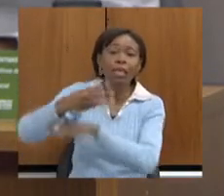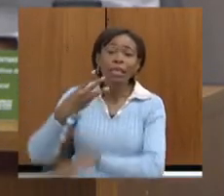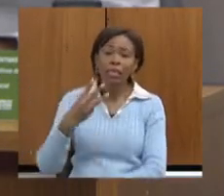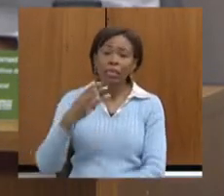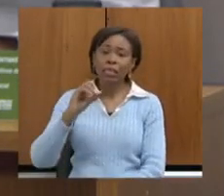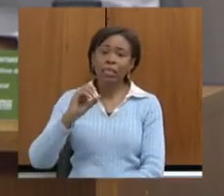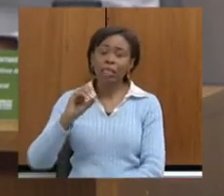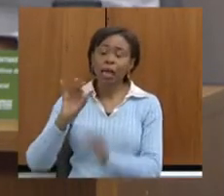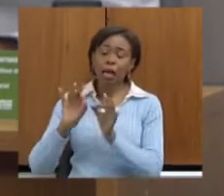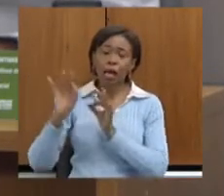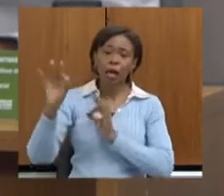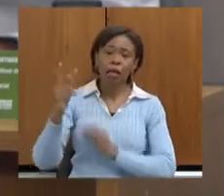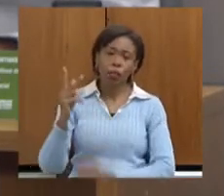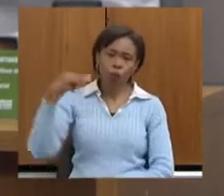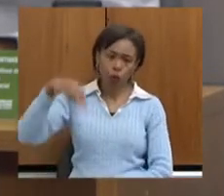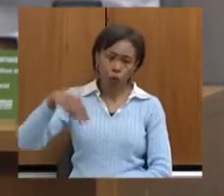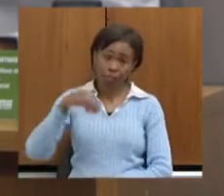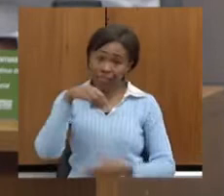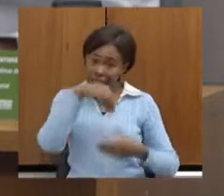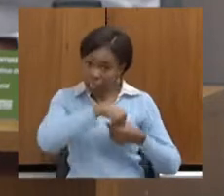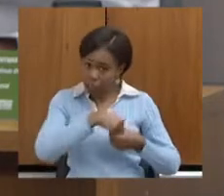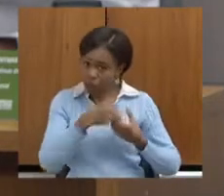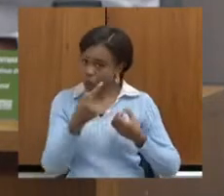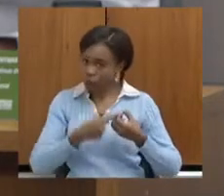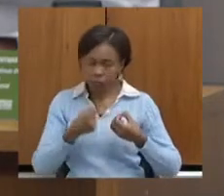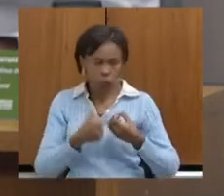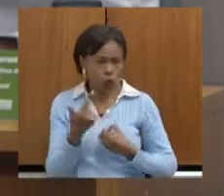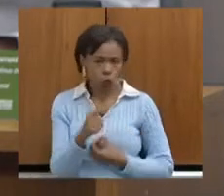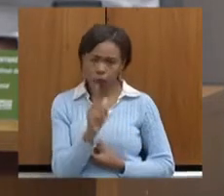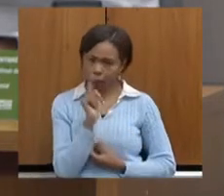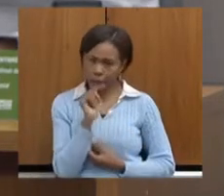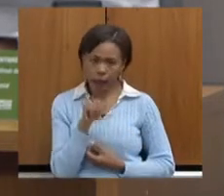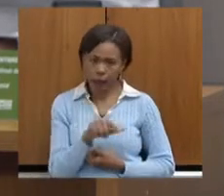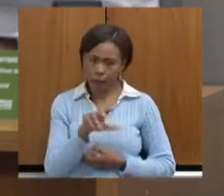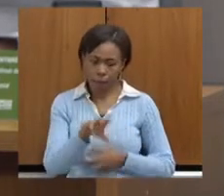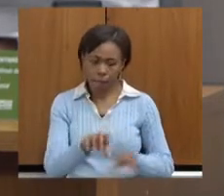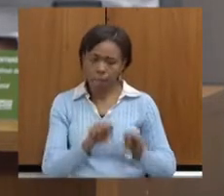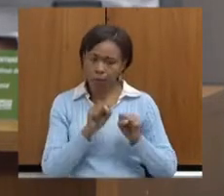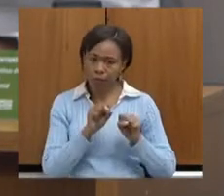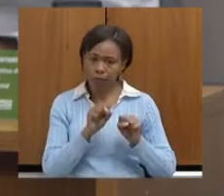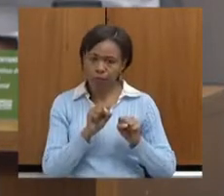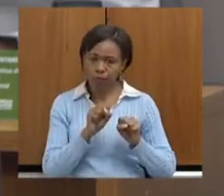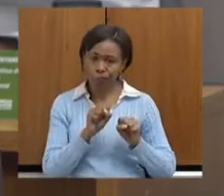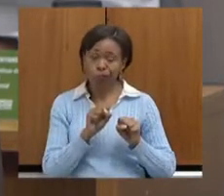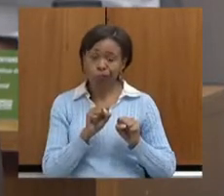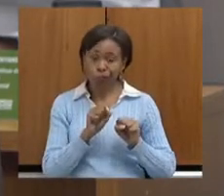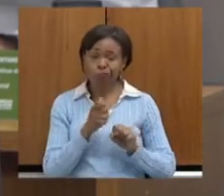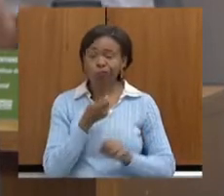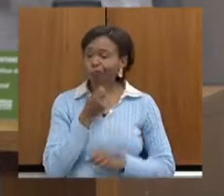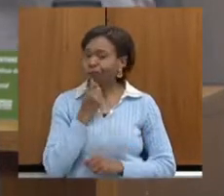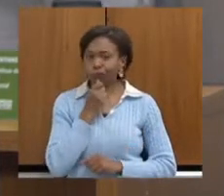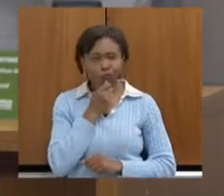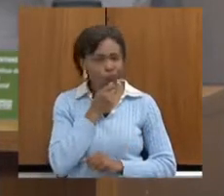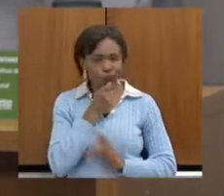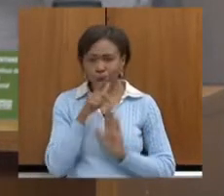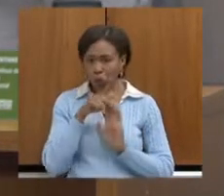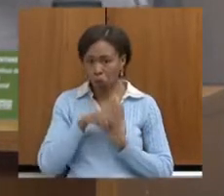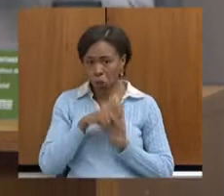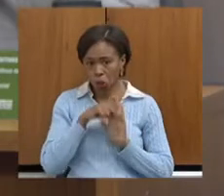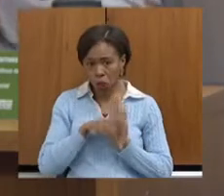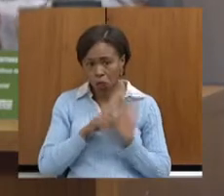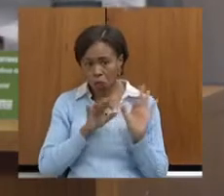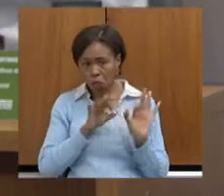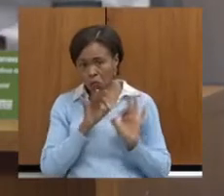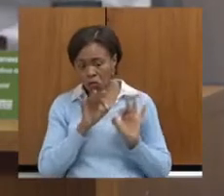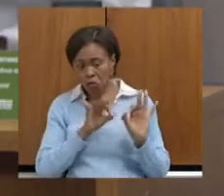água dentro do município entendeu então ainda não foi apresentado nenhum projeto